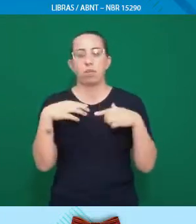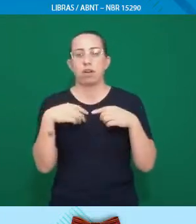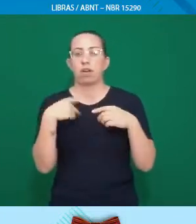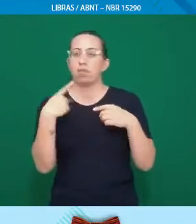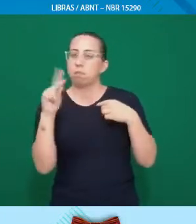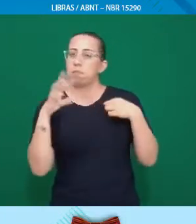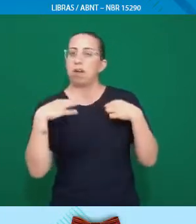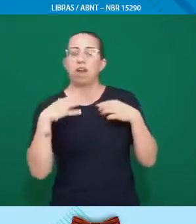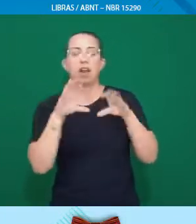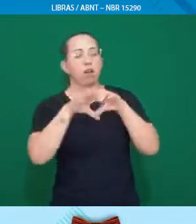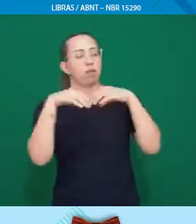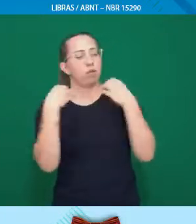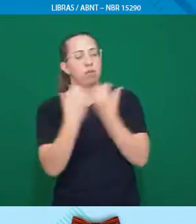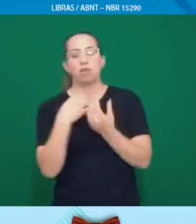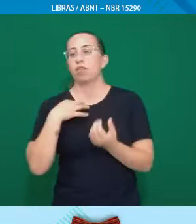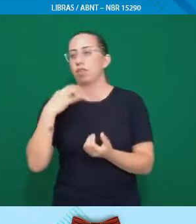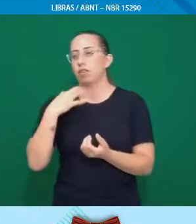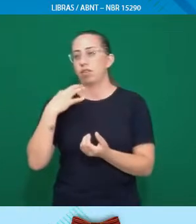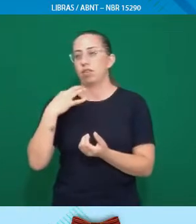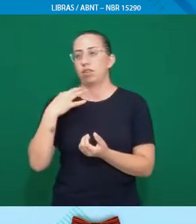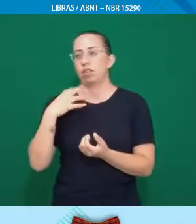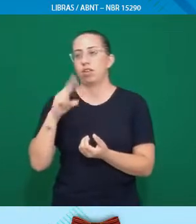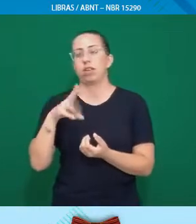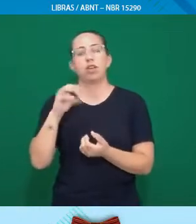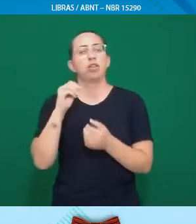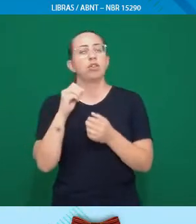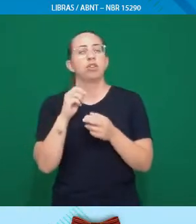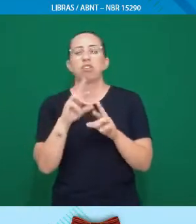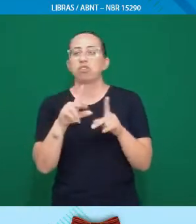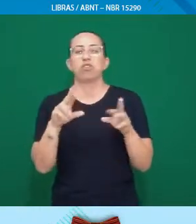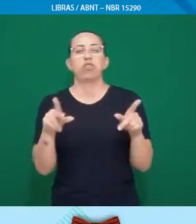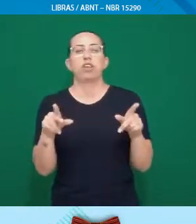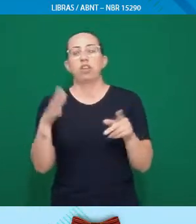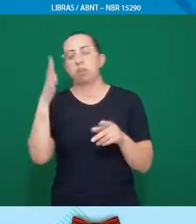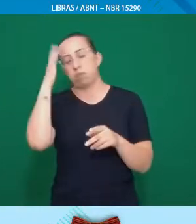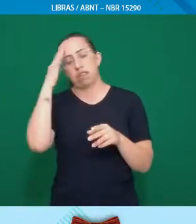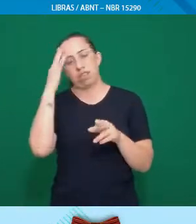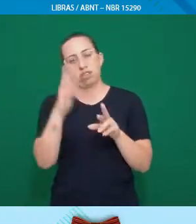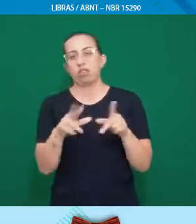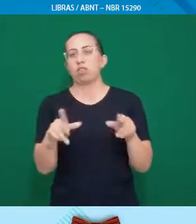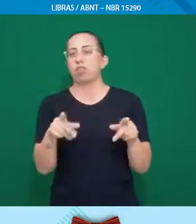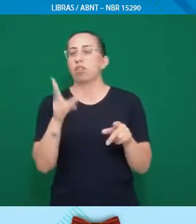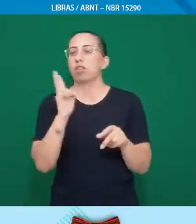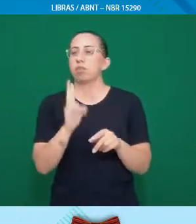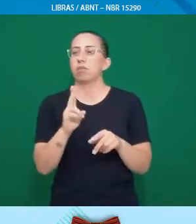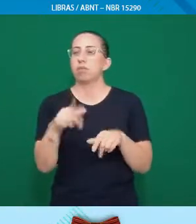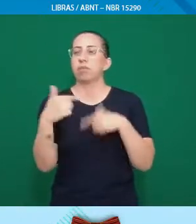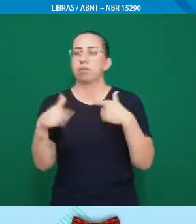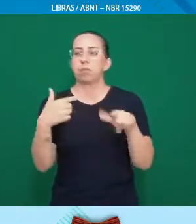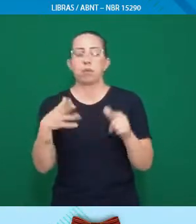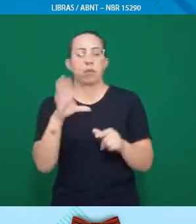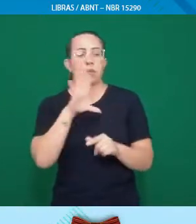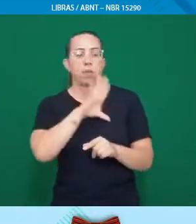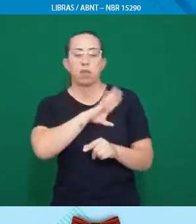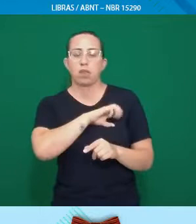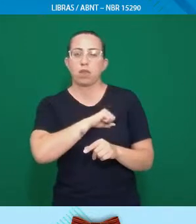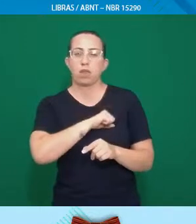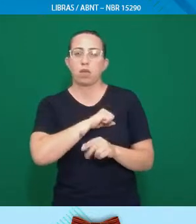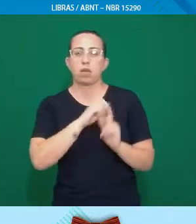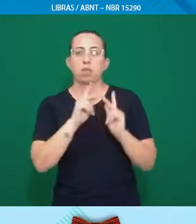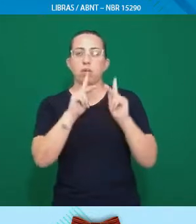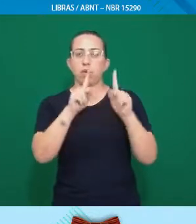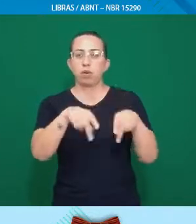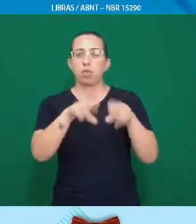comunidade e nunca nunca por outros interesses e intenções sempre foi e pelo amor que ele tinha